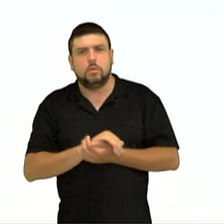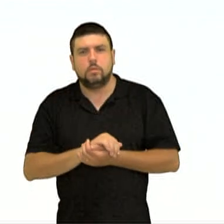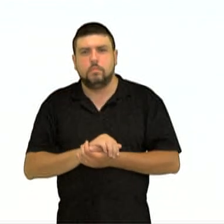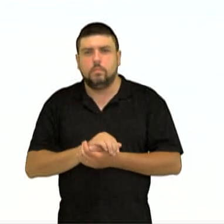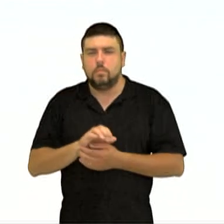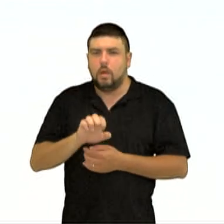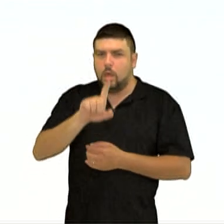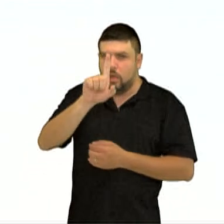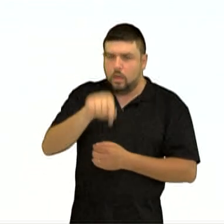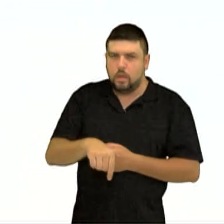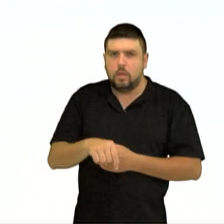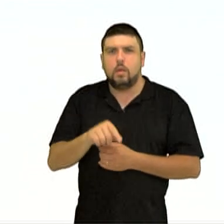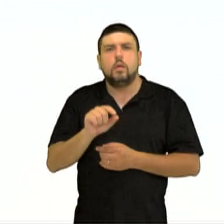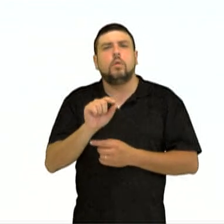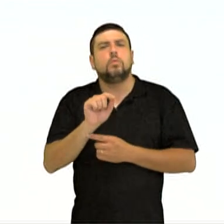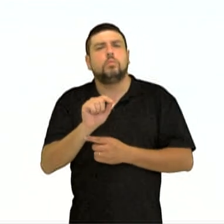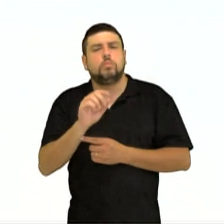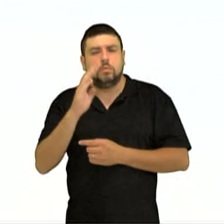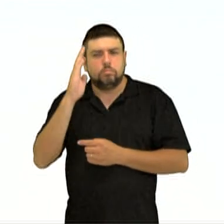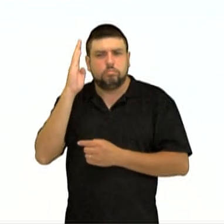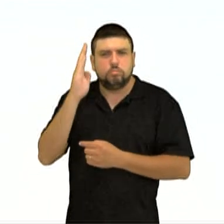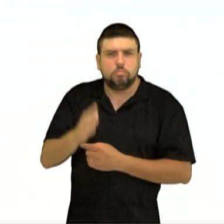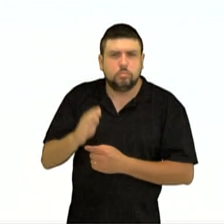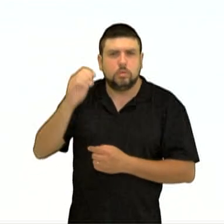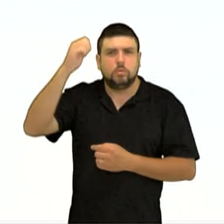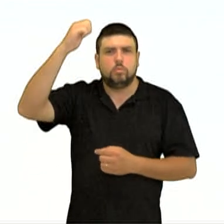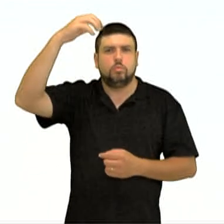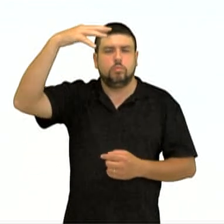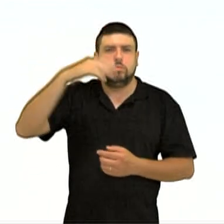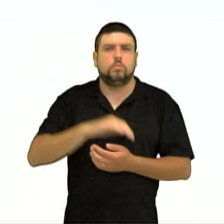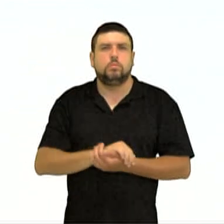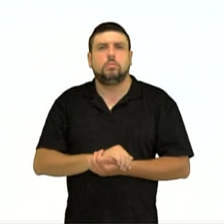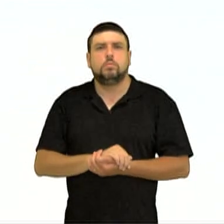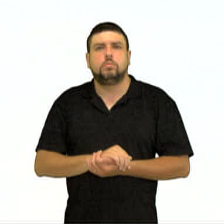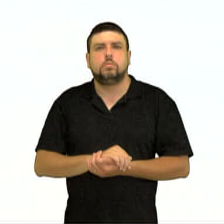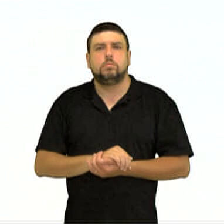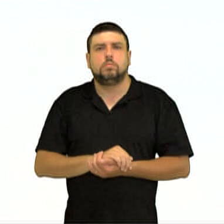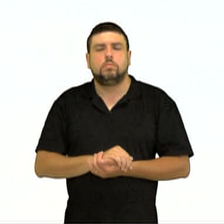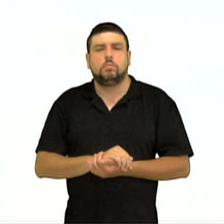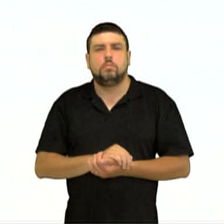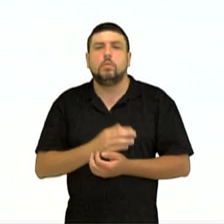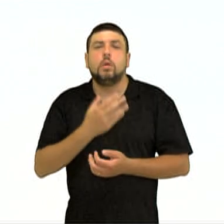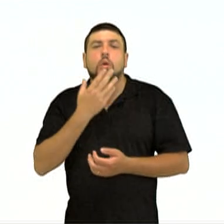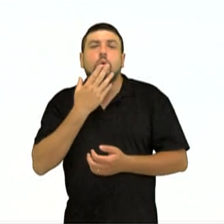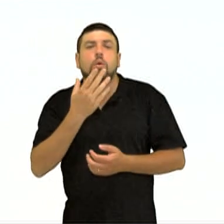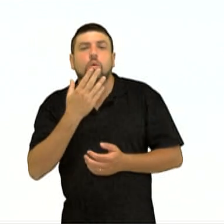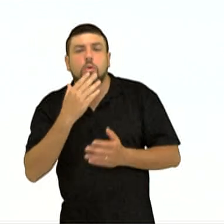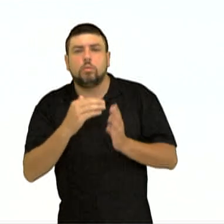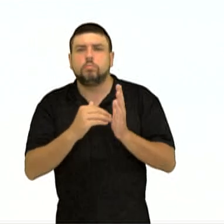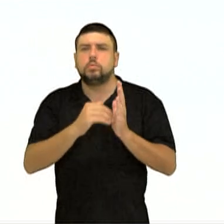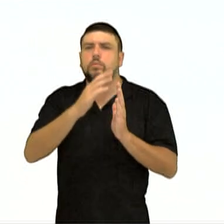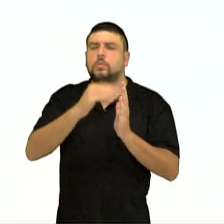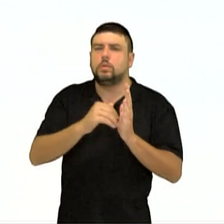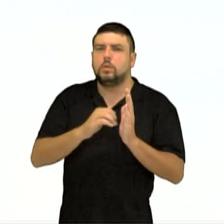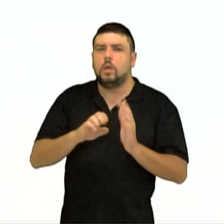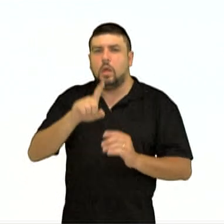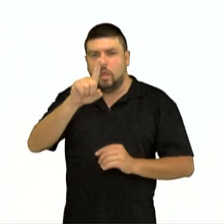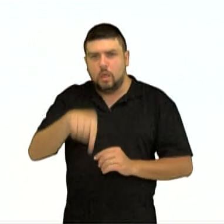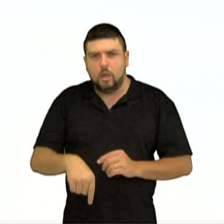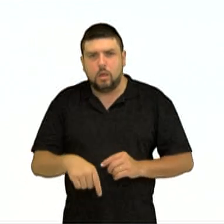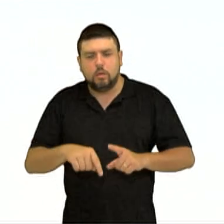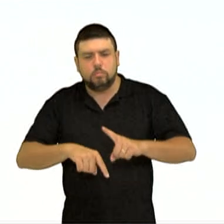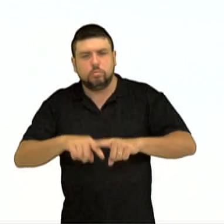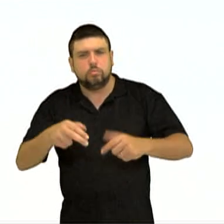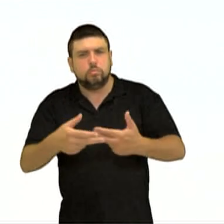pela emissão direta de luz. Já a cor-pigmento é a cor refletida por